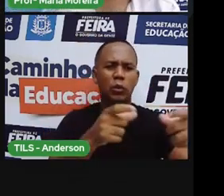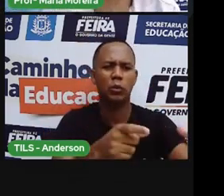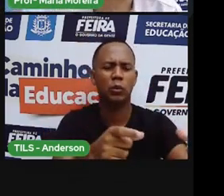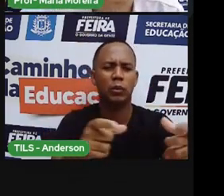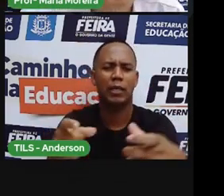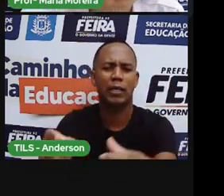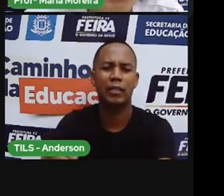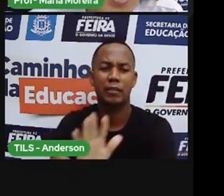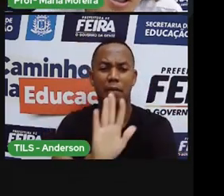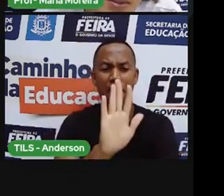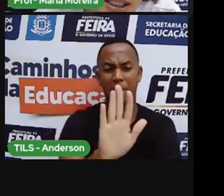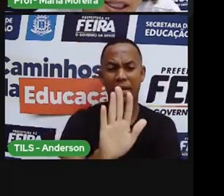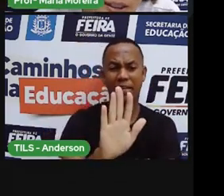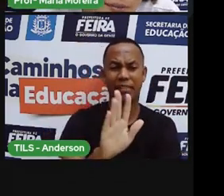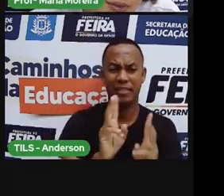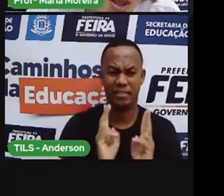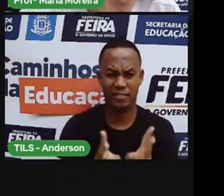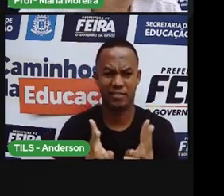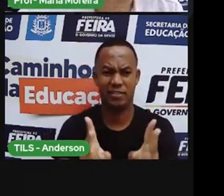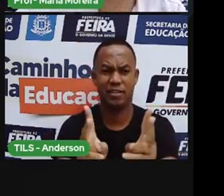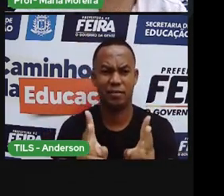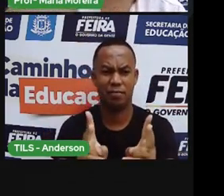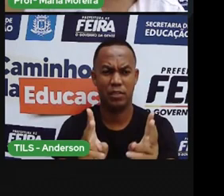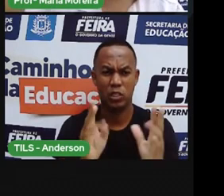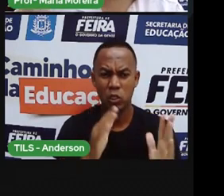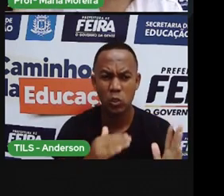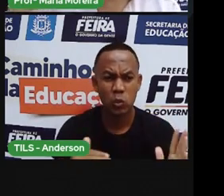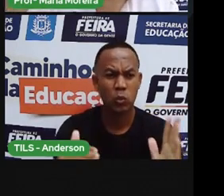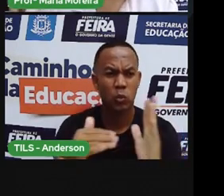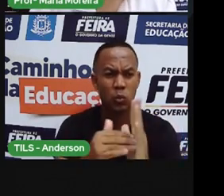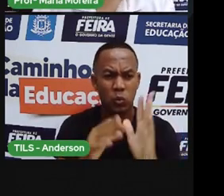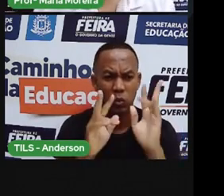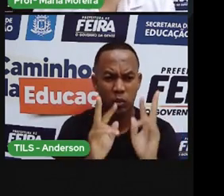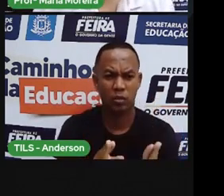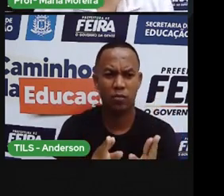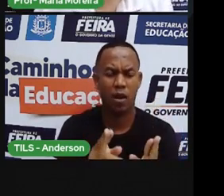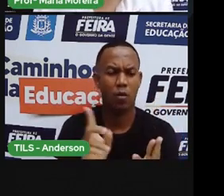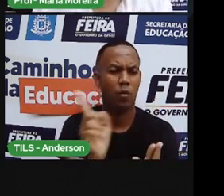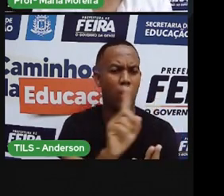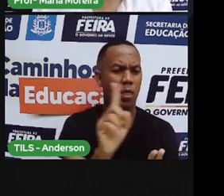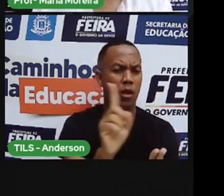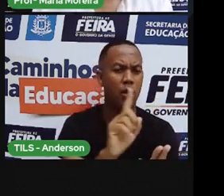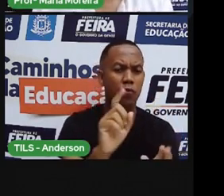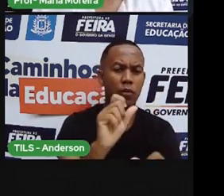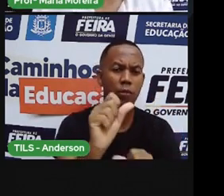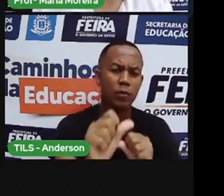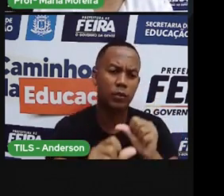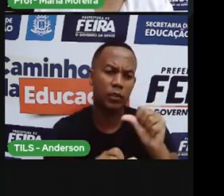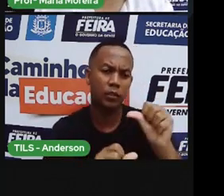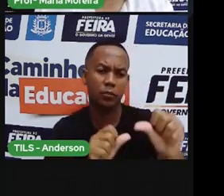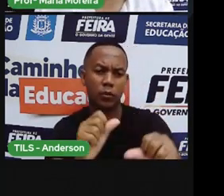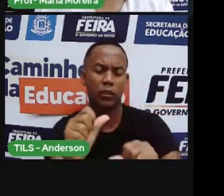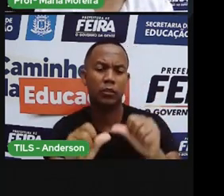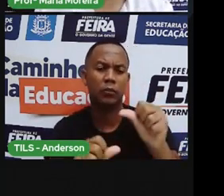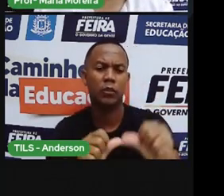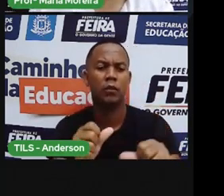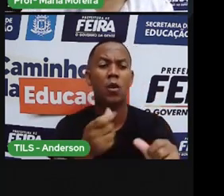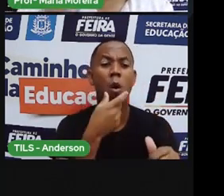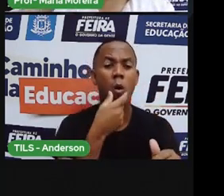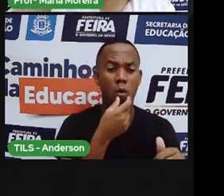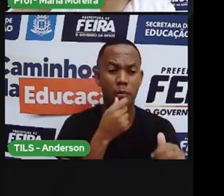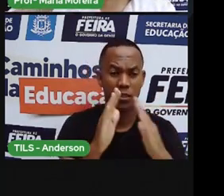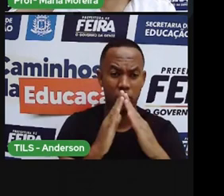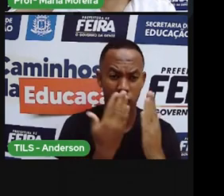nem sempre tudo foi dessa maneira. Com o passar do tempo, ocorreram algumas mudanças, né? Alguns cientistas dizem que